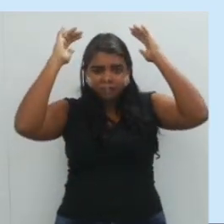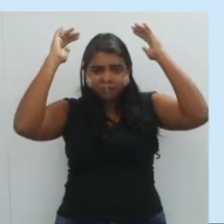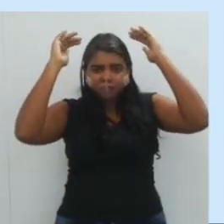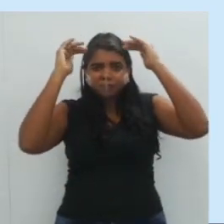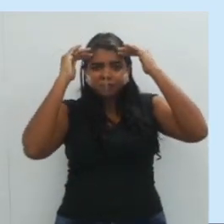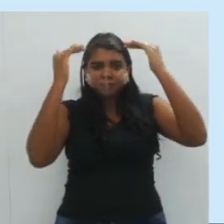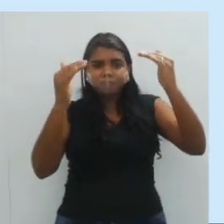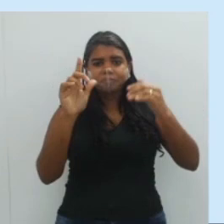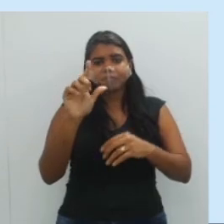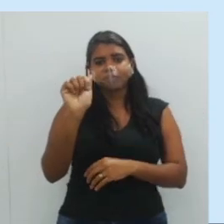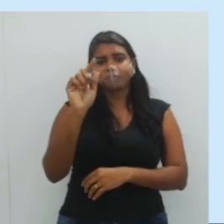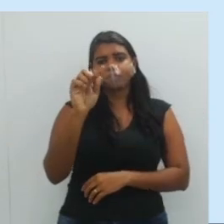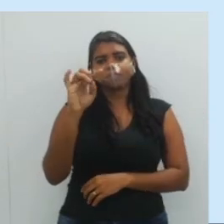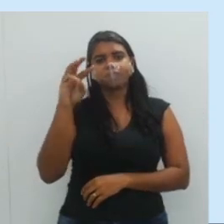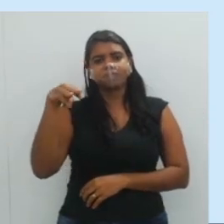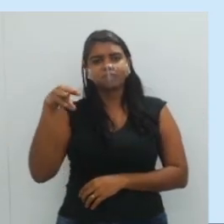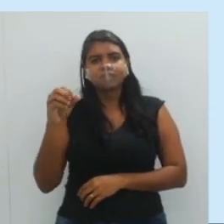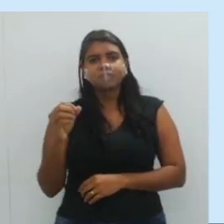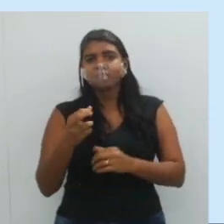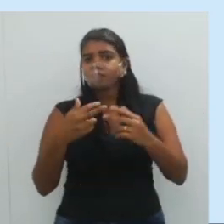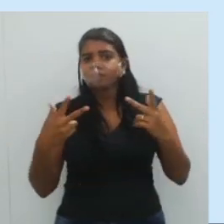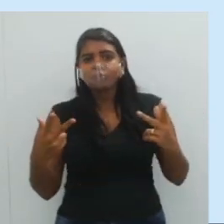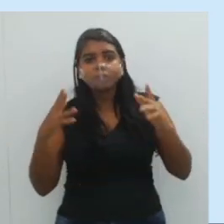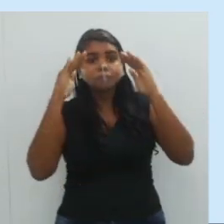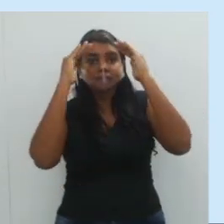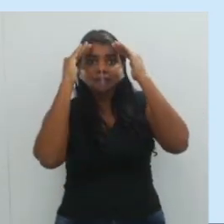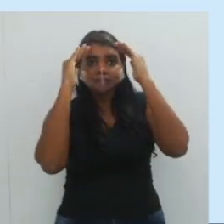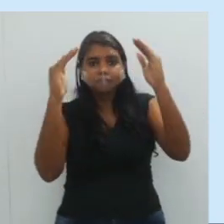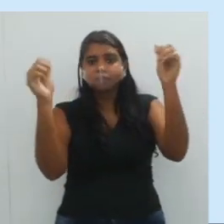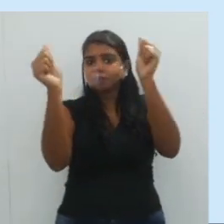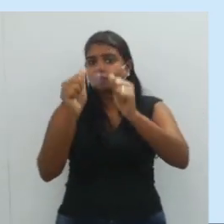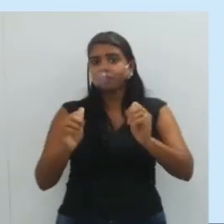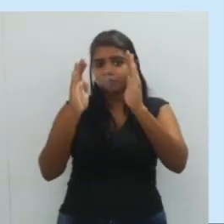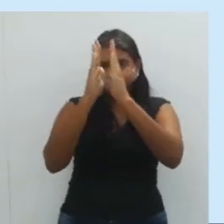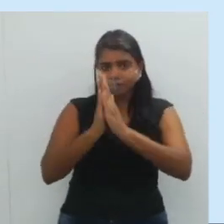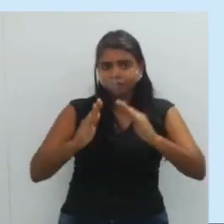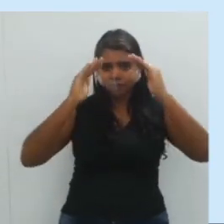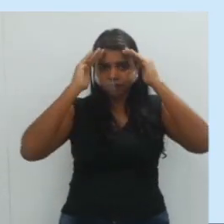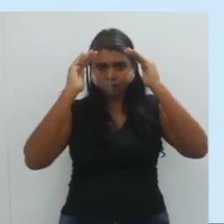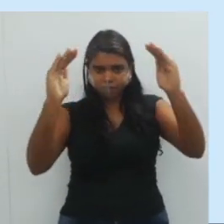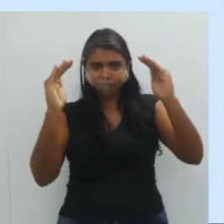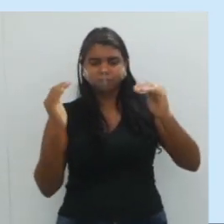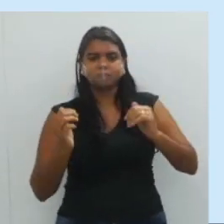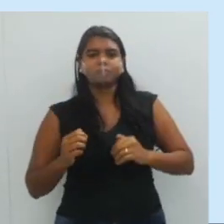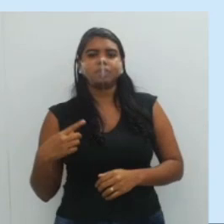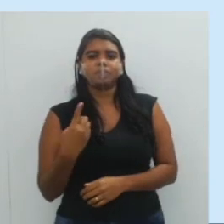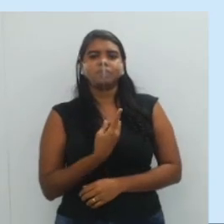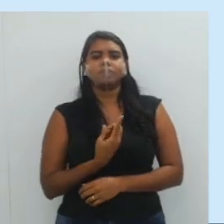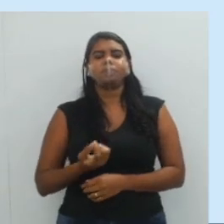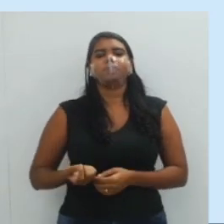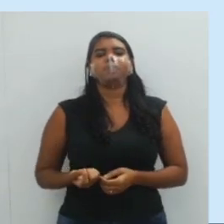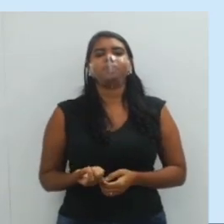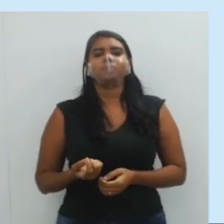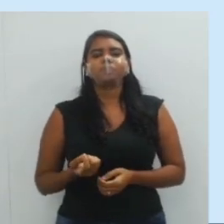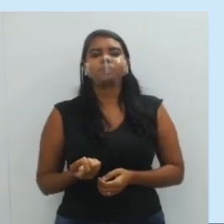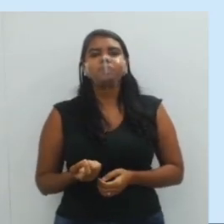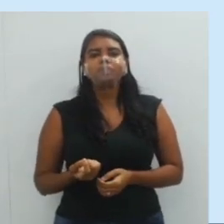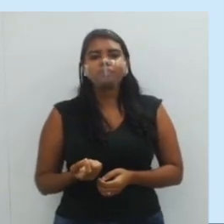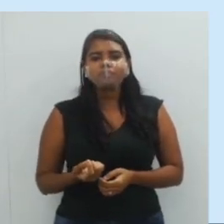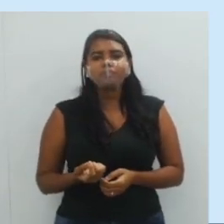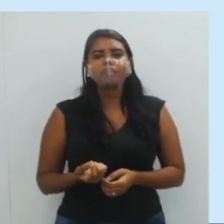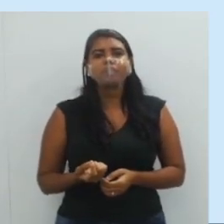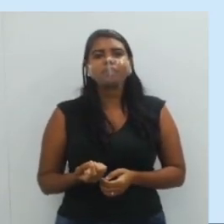vem do latim, que se refere a algo que merece veneração e respeito. Nesse caso, para o nosso componente, vai